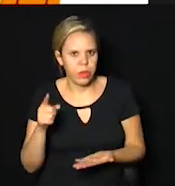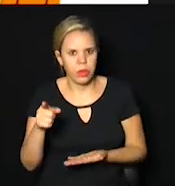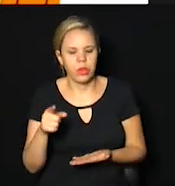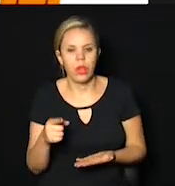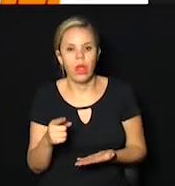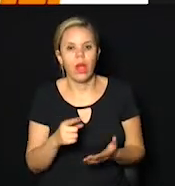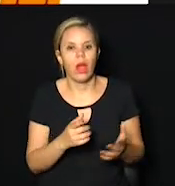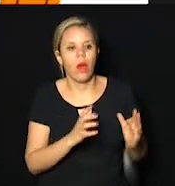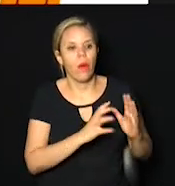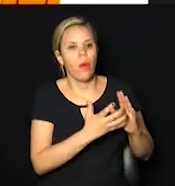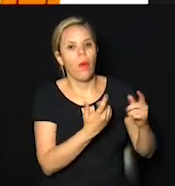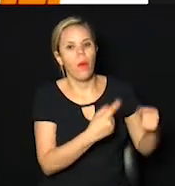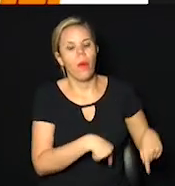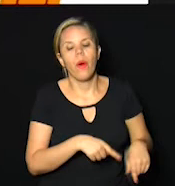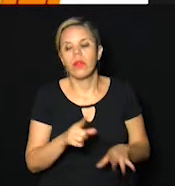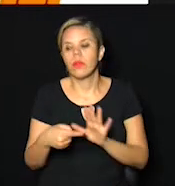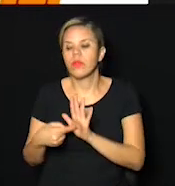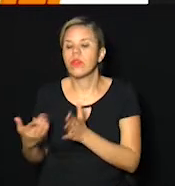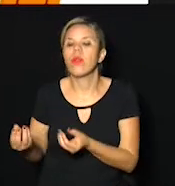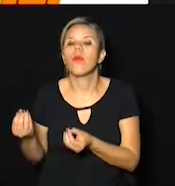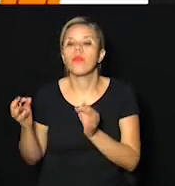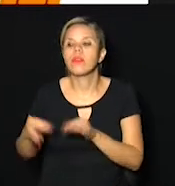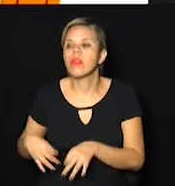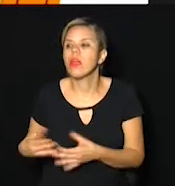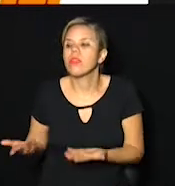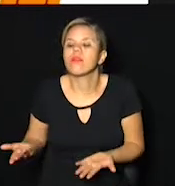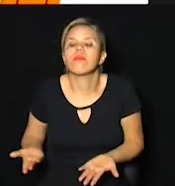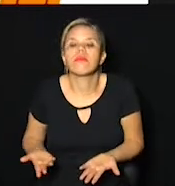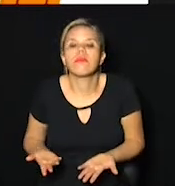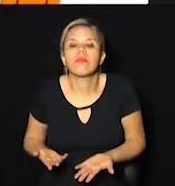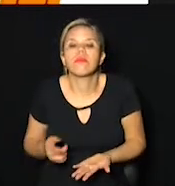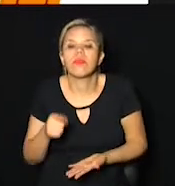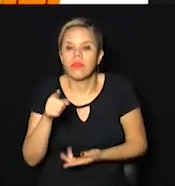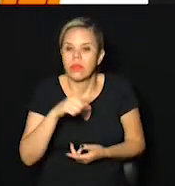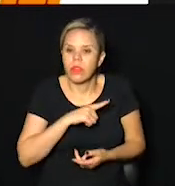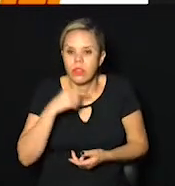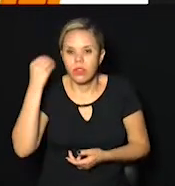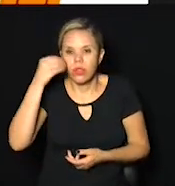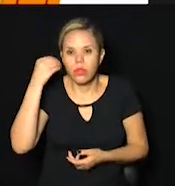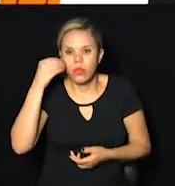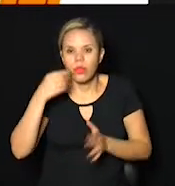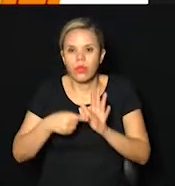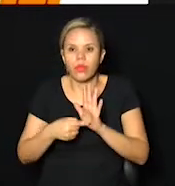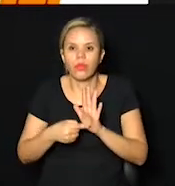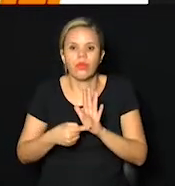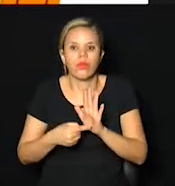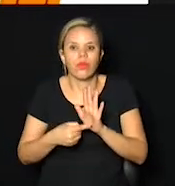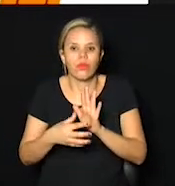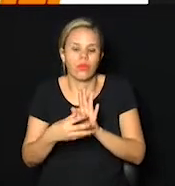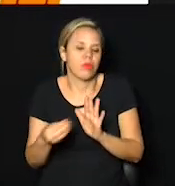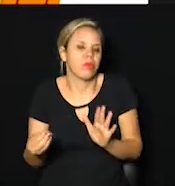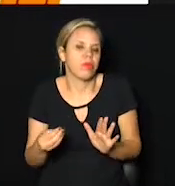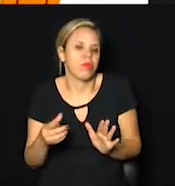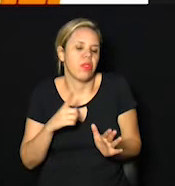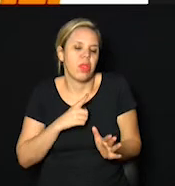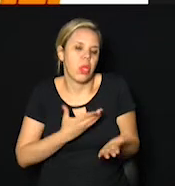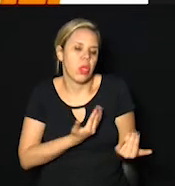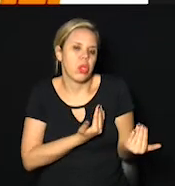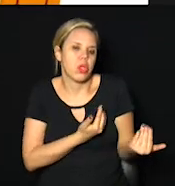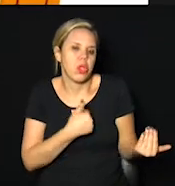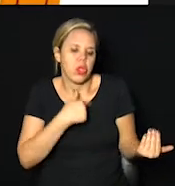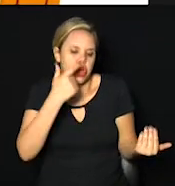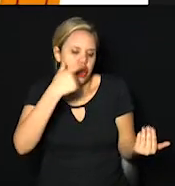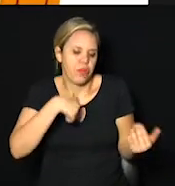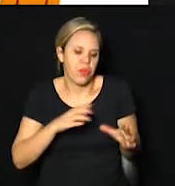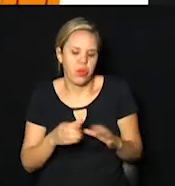está mostrando como deveria ser feito? Né? Além disso, você tem uma história para te dar estofo? Ah, mas eu sou um político jovem, meu grupo é muito